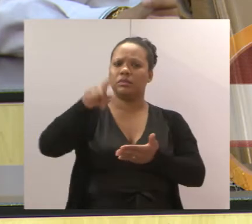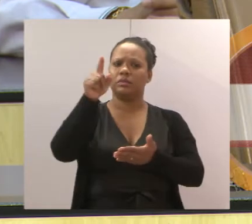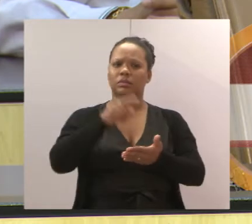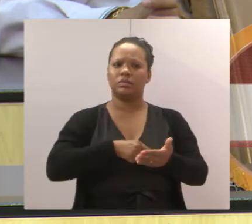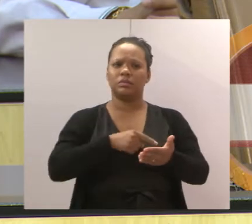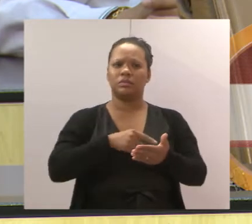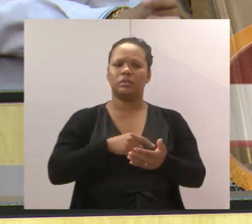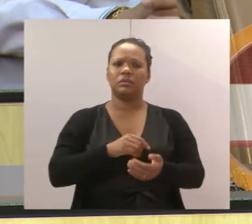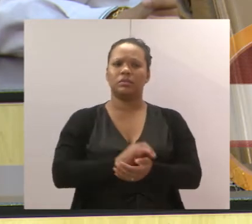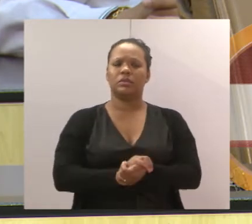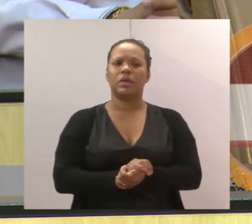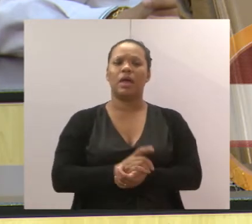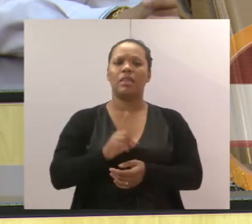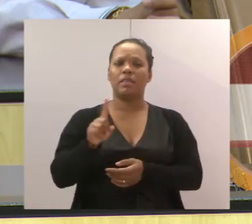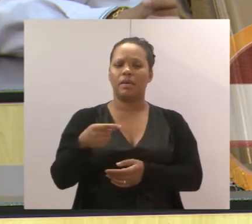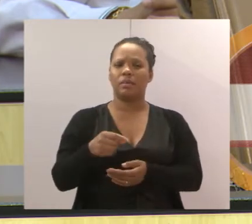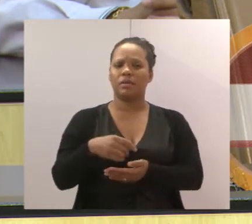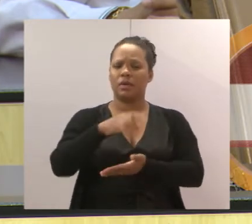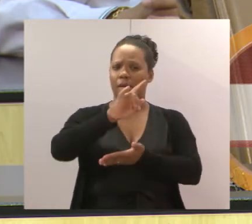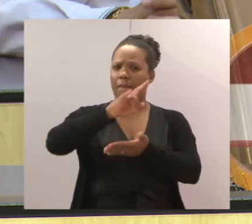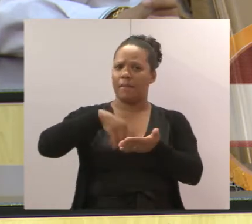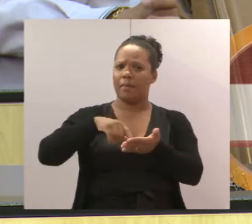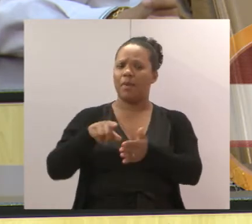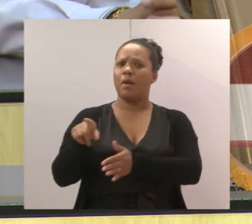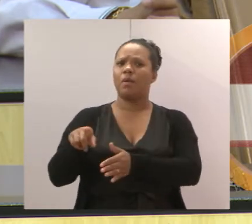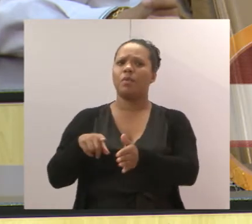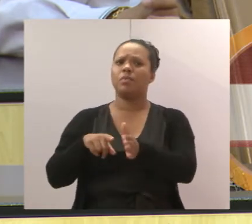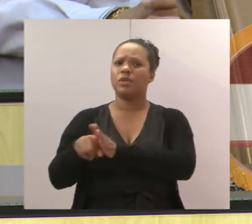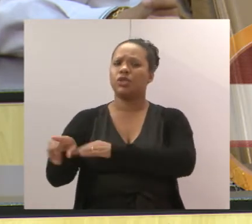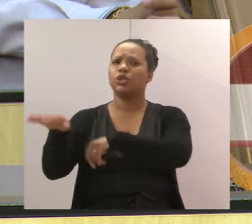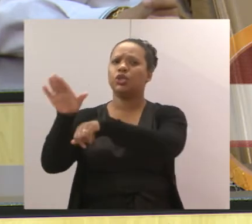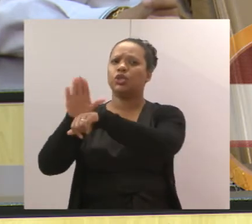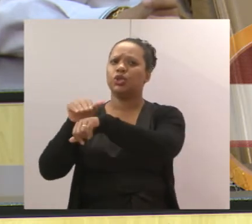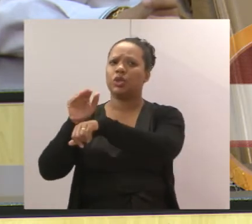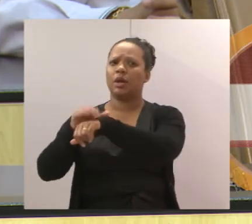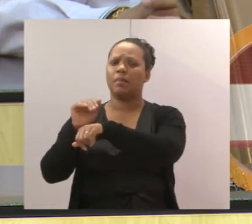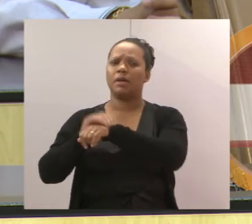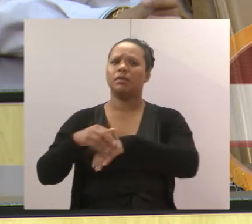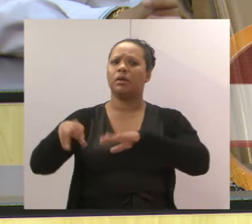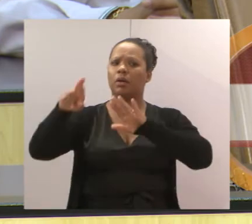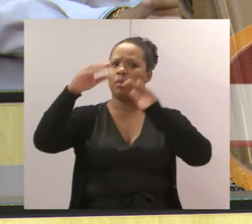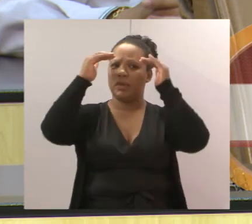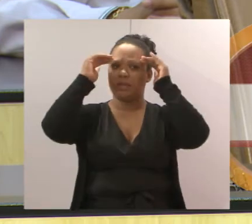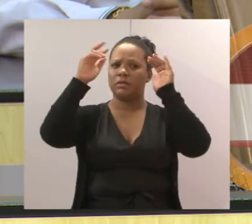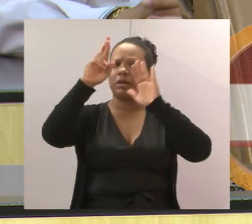que ocorra a sua intimação pessoal ou do seu procurador, conforme previsto na ordem liminar.